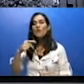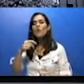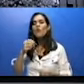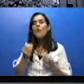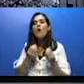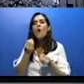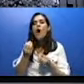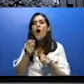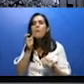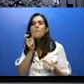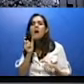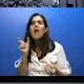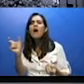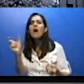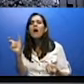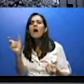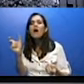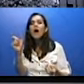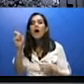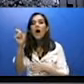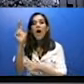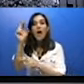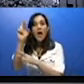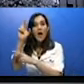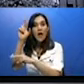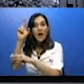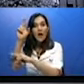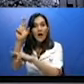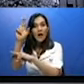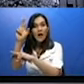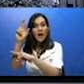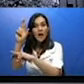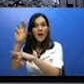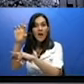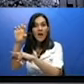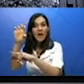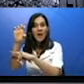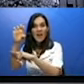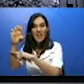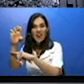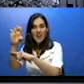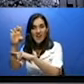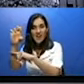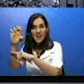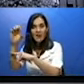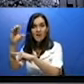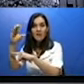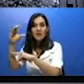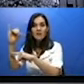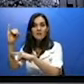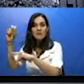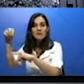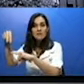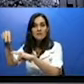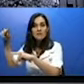palavra recinto recinto vão me conta disso a gente abre a boquinha re sim